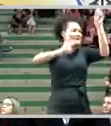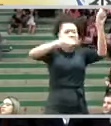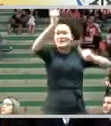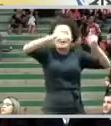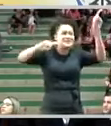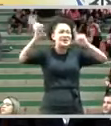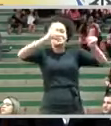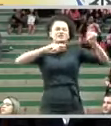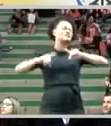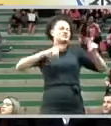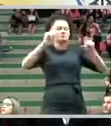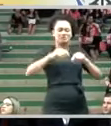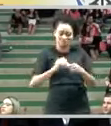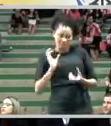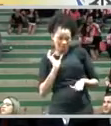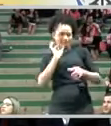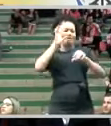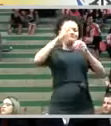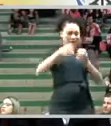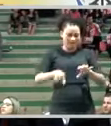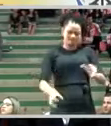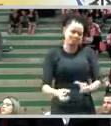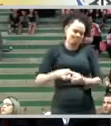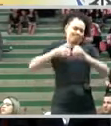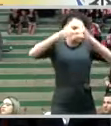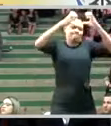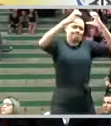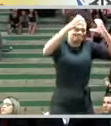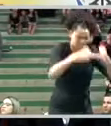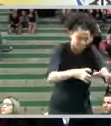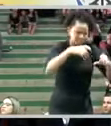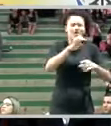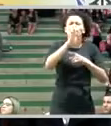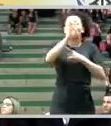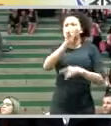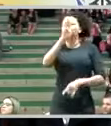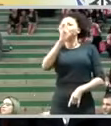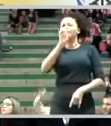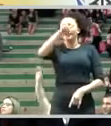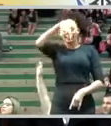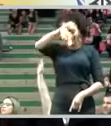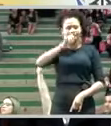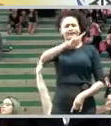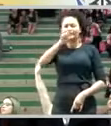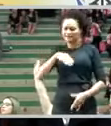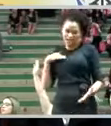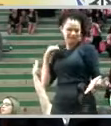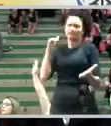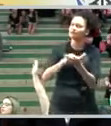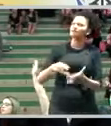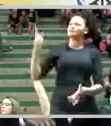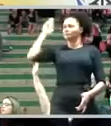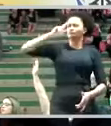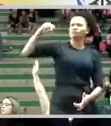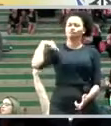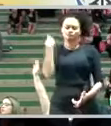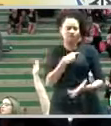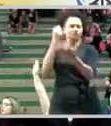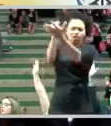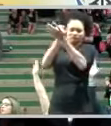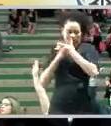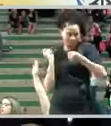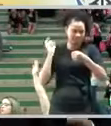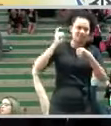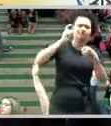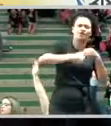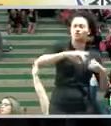vença. E ele coloca uma pedra e diz, e chama Ebenezer: até aqui nos ajudou o Senhor. O Senhor nos devolveu o